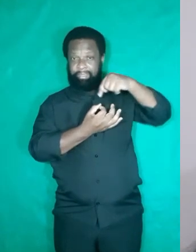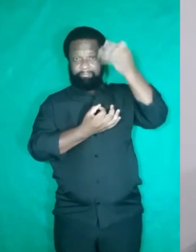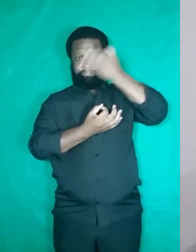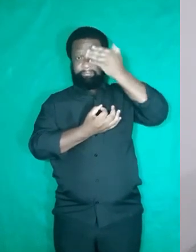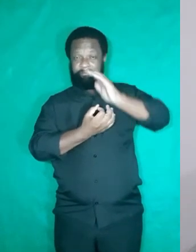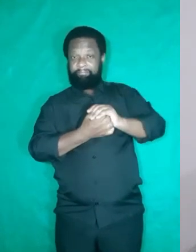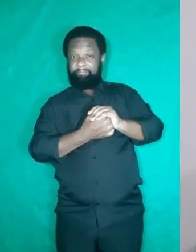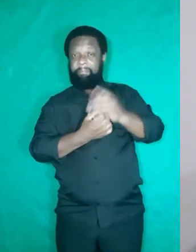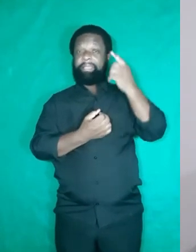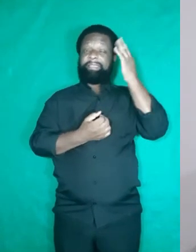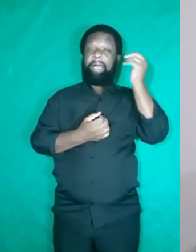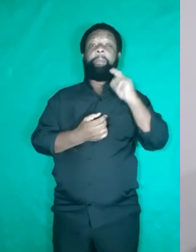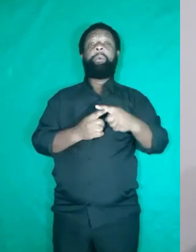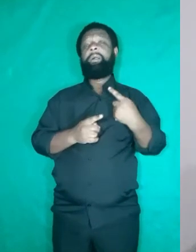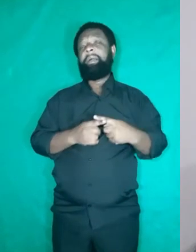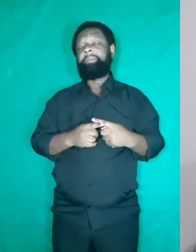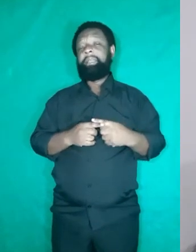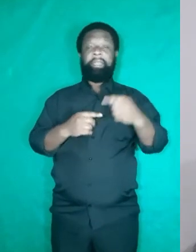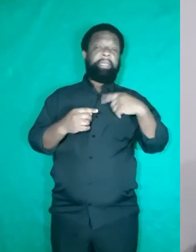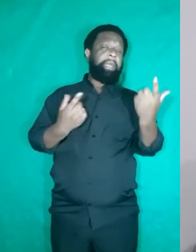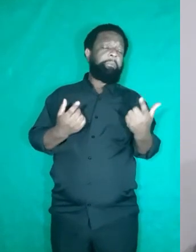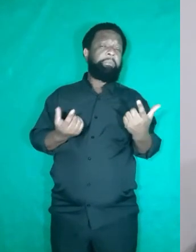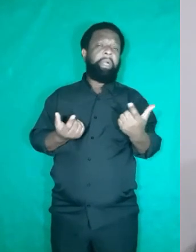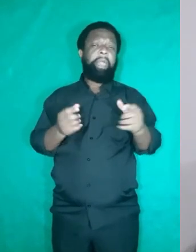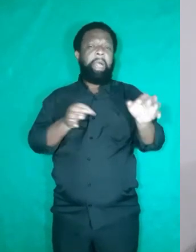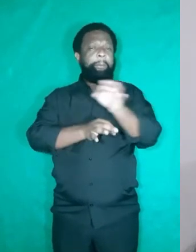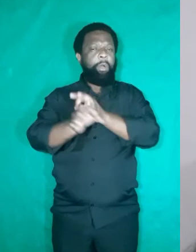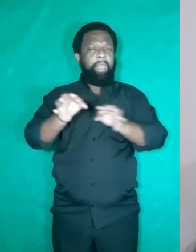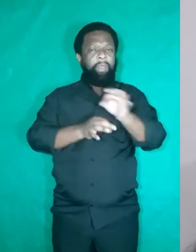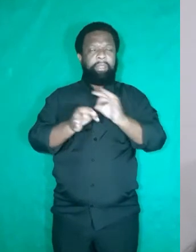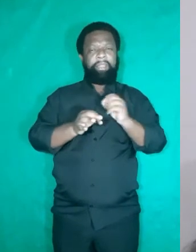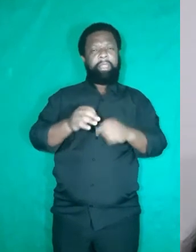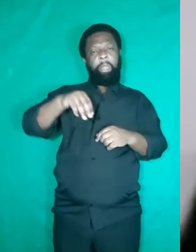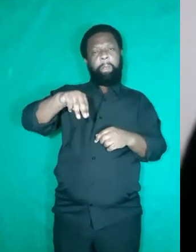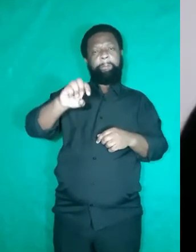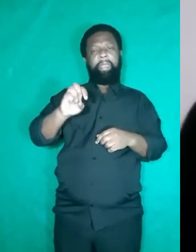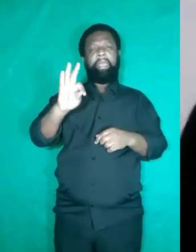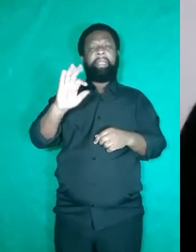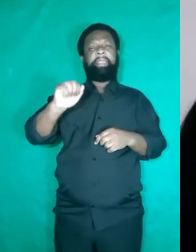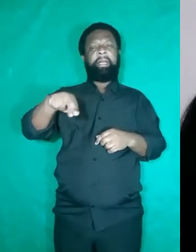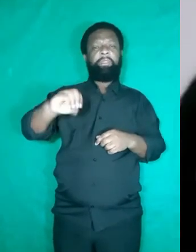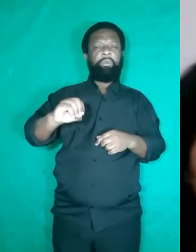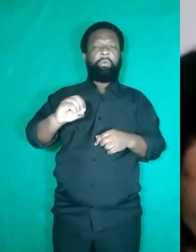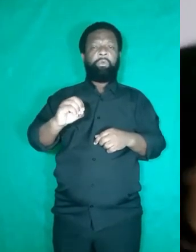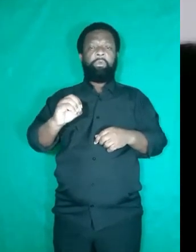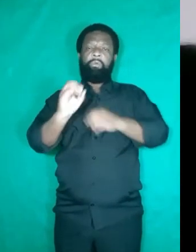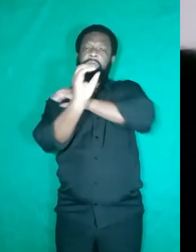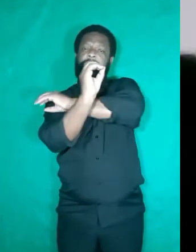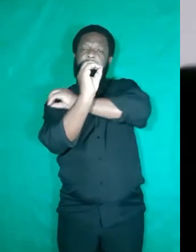a molécula do metano ela não é linear dessa forma aqui? Por que não é